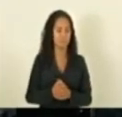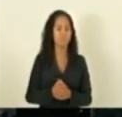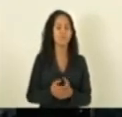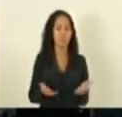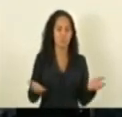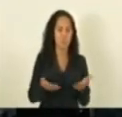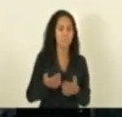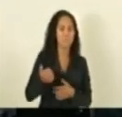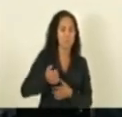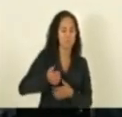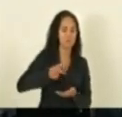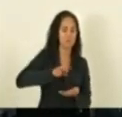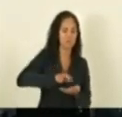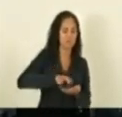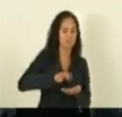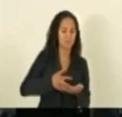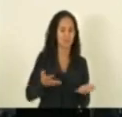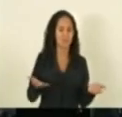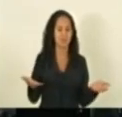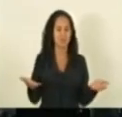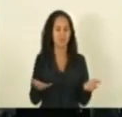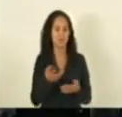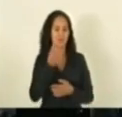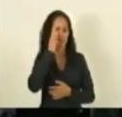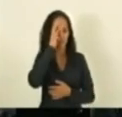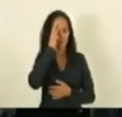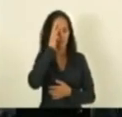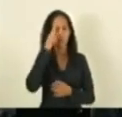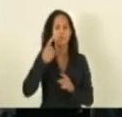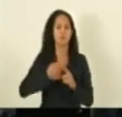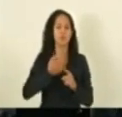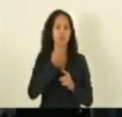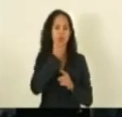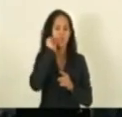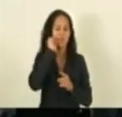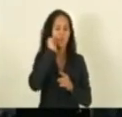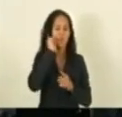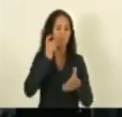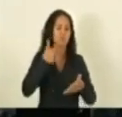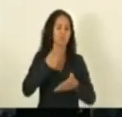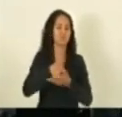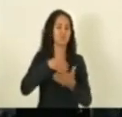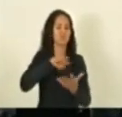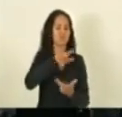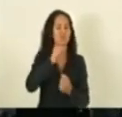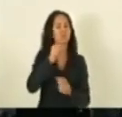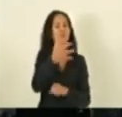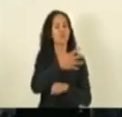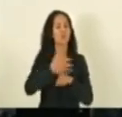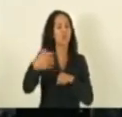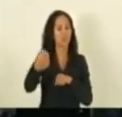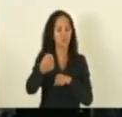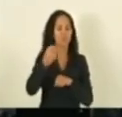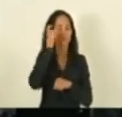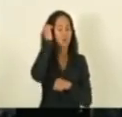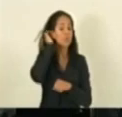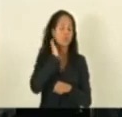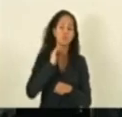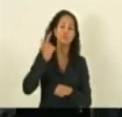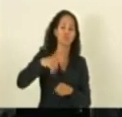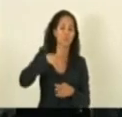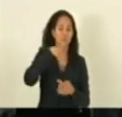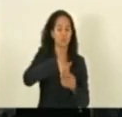realizada hoje. A agenda foi alterada em função dos jogos da Copa. E mais uma vez, na pauta de